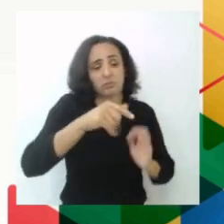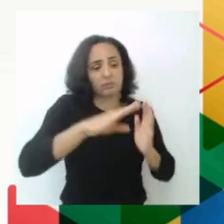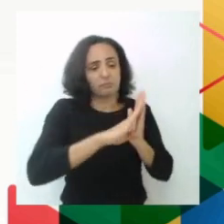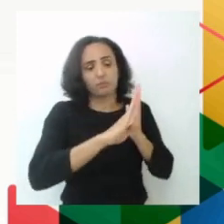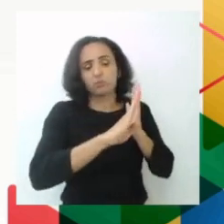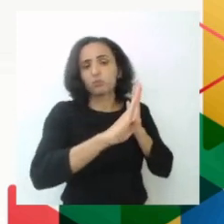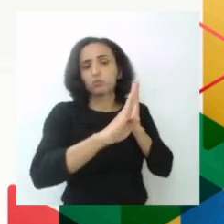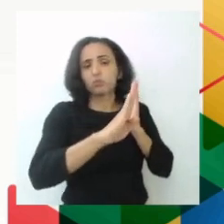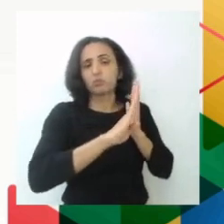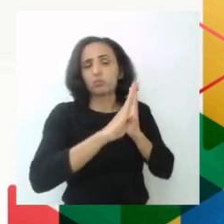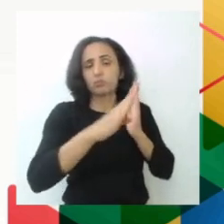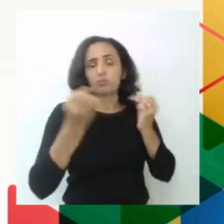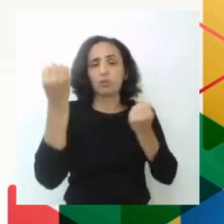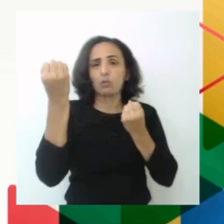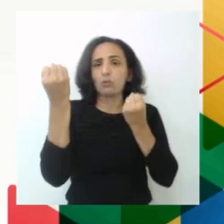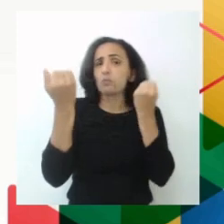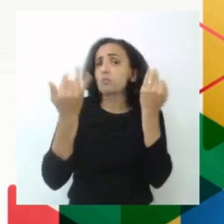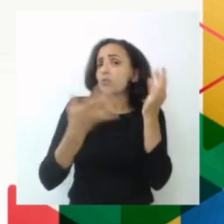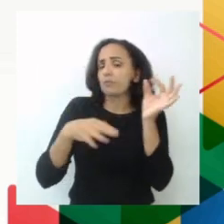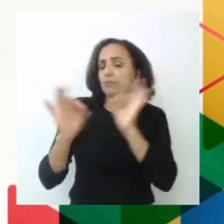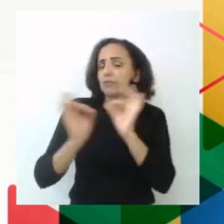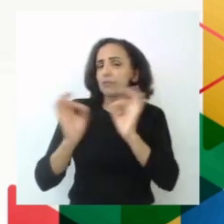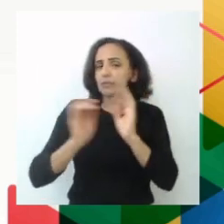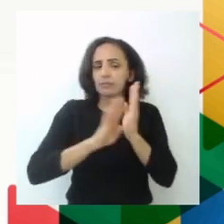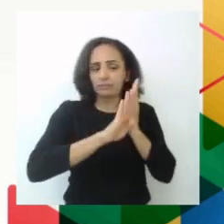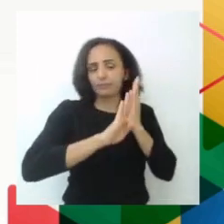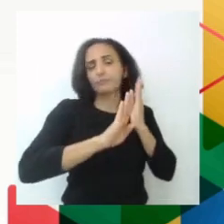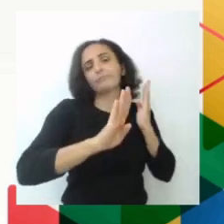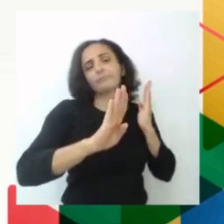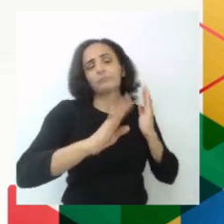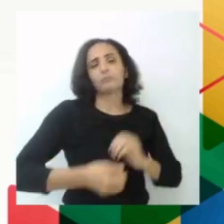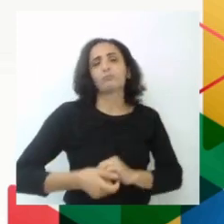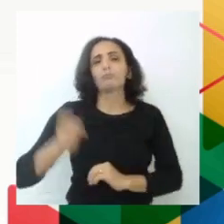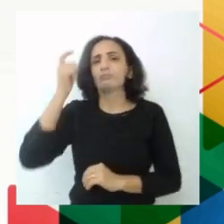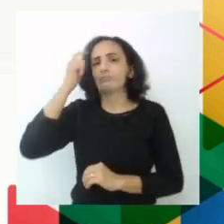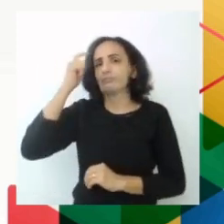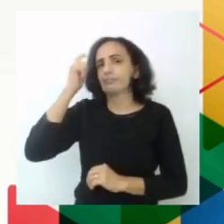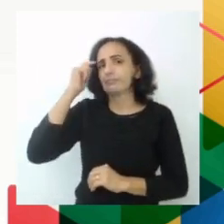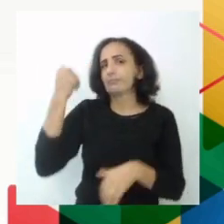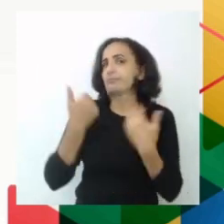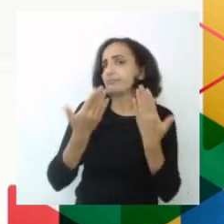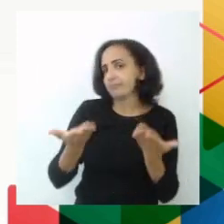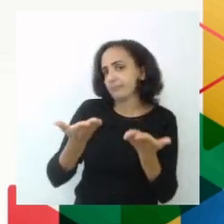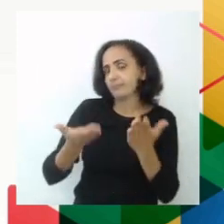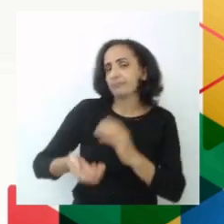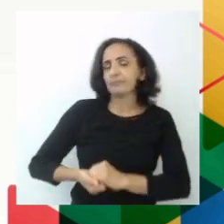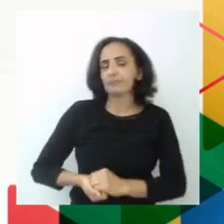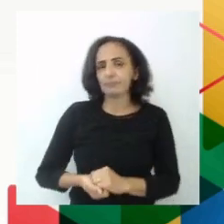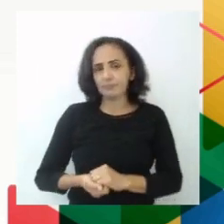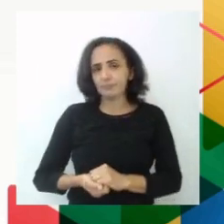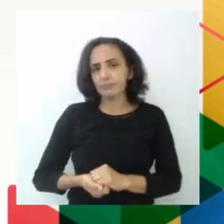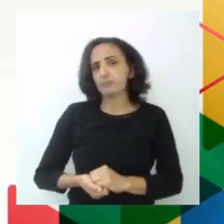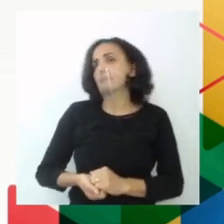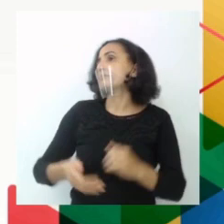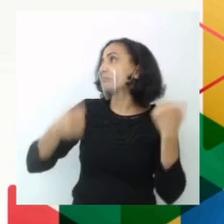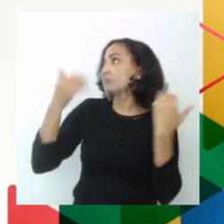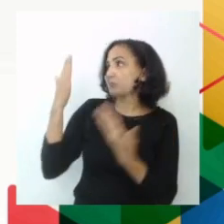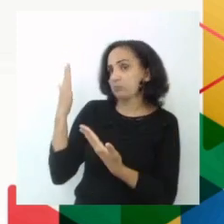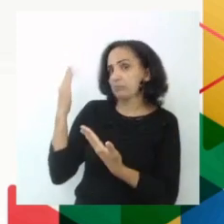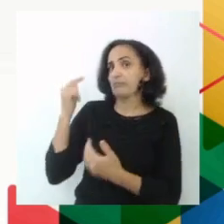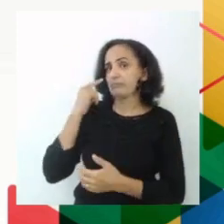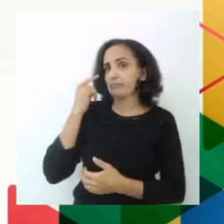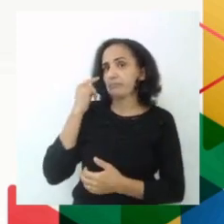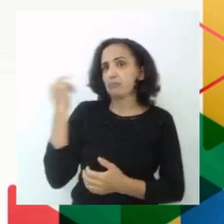De quantas maneiras eu posso organizar essa fila? Preste atenção na seguinte ideia. 9 pessoas, tem ali a